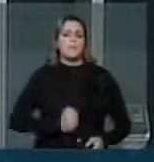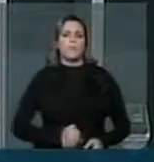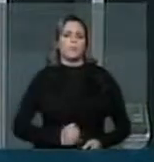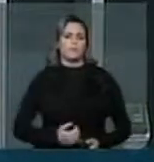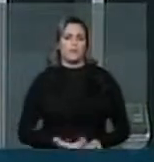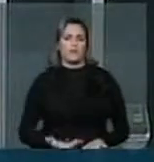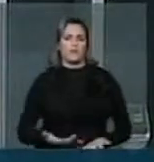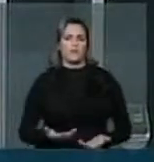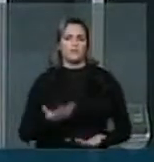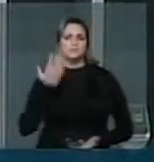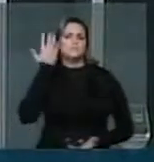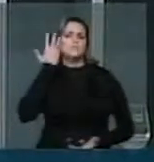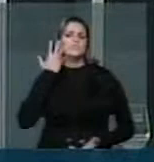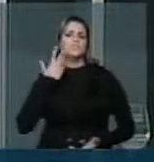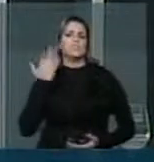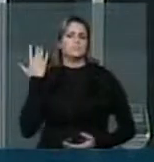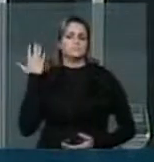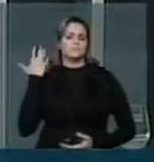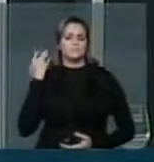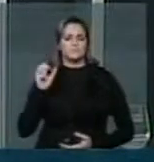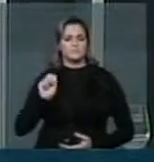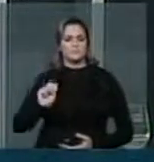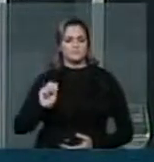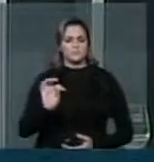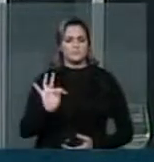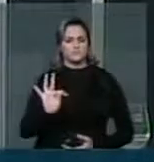dias, o Superior Tribunal Federal